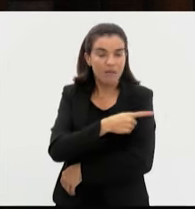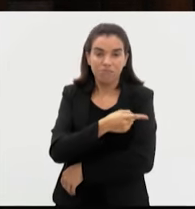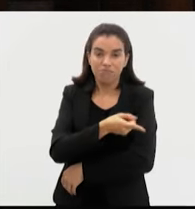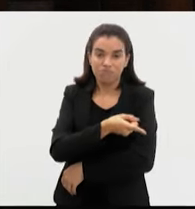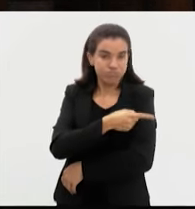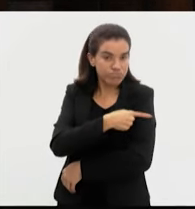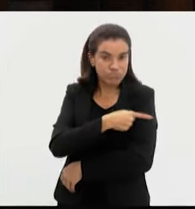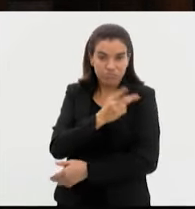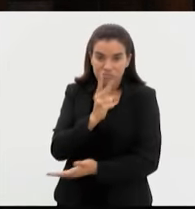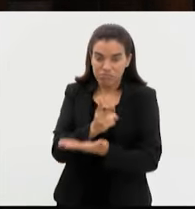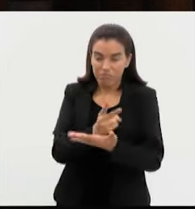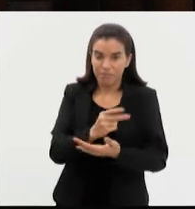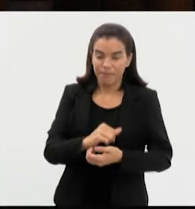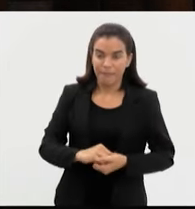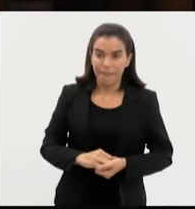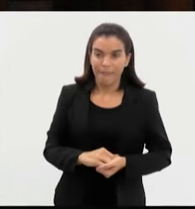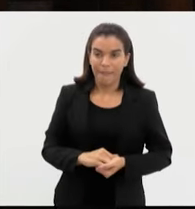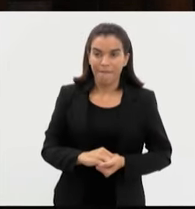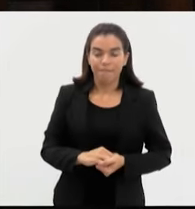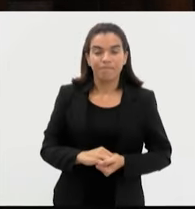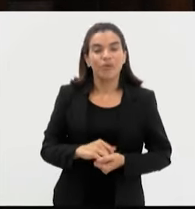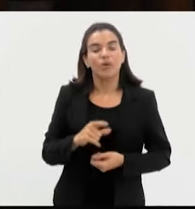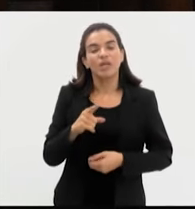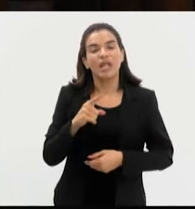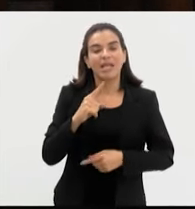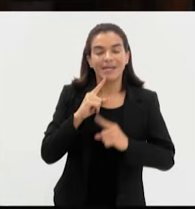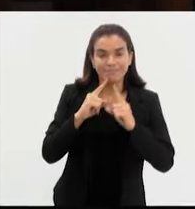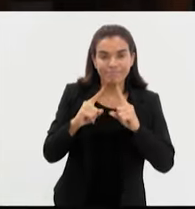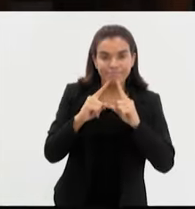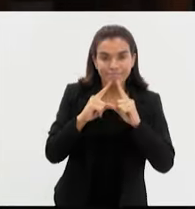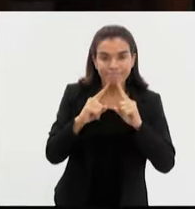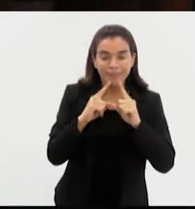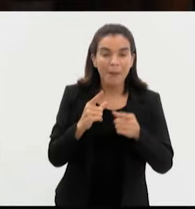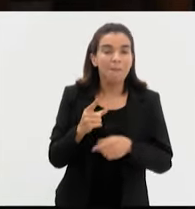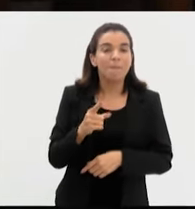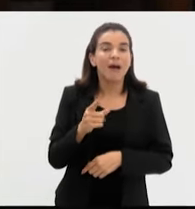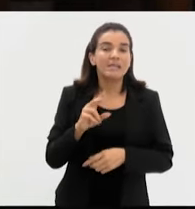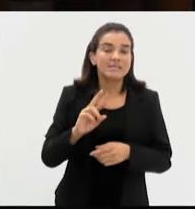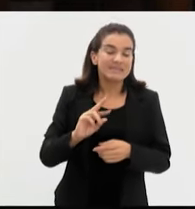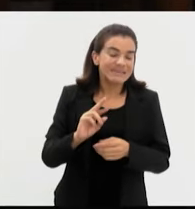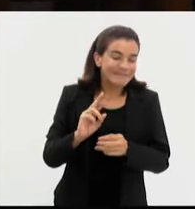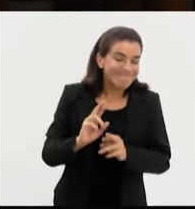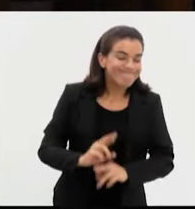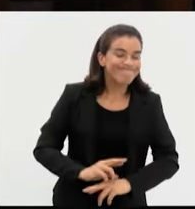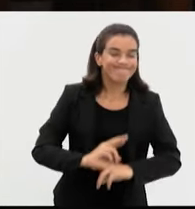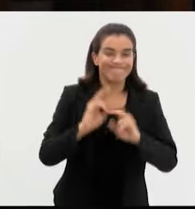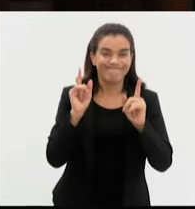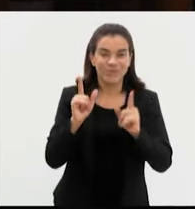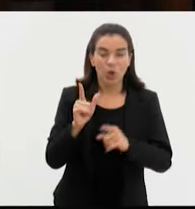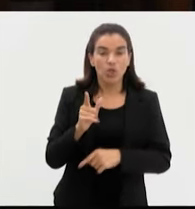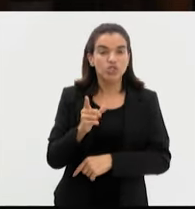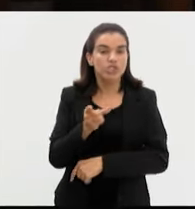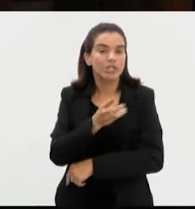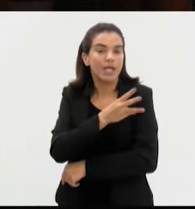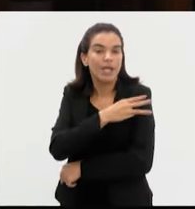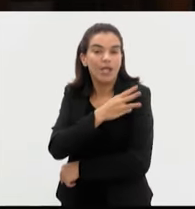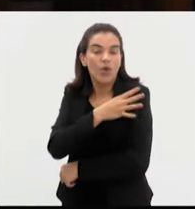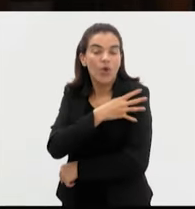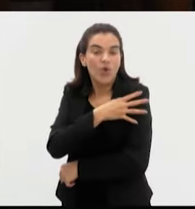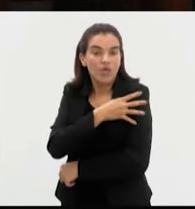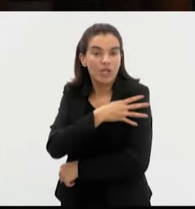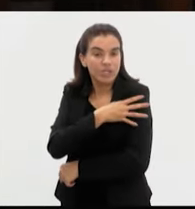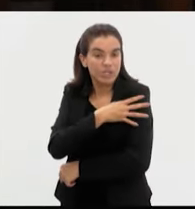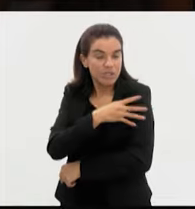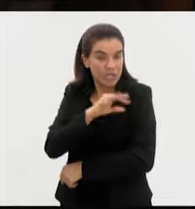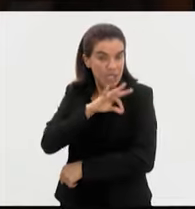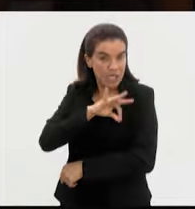aí quando o reformado debate a paridade el f a difer é grande hoje tem um Sargento mais que um sub